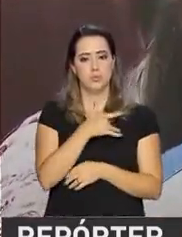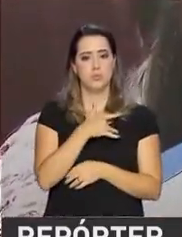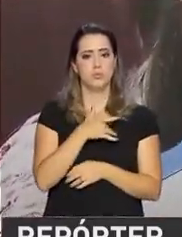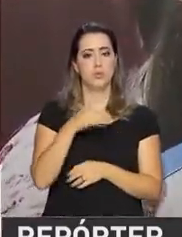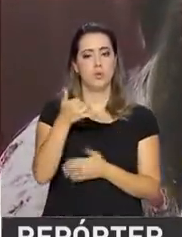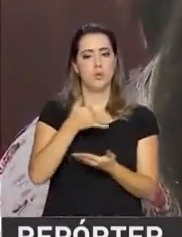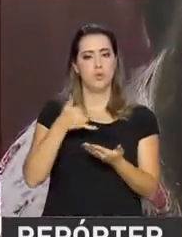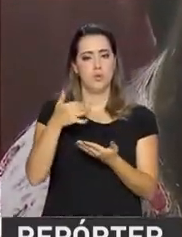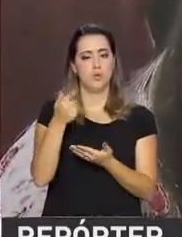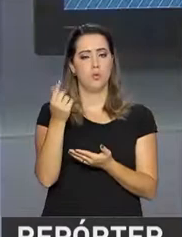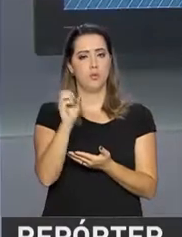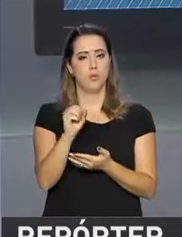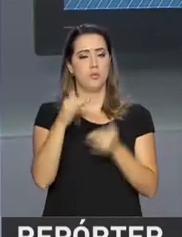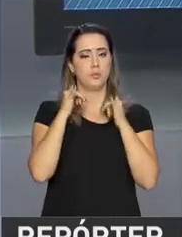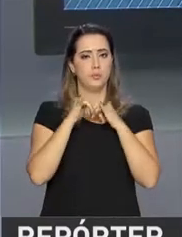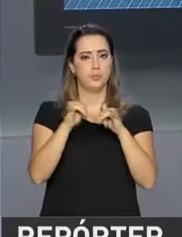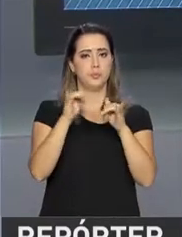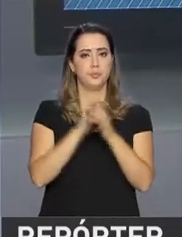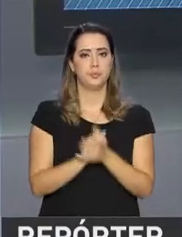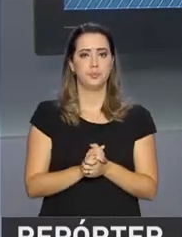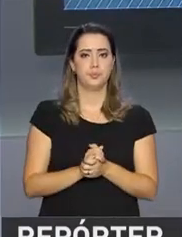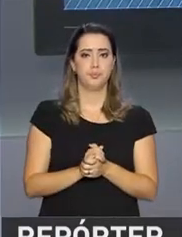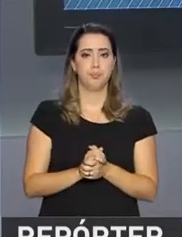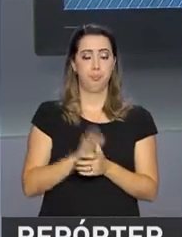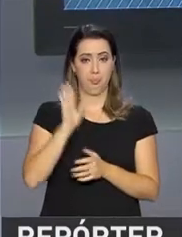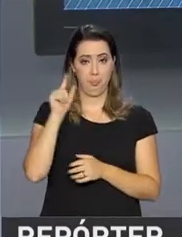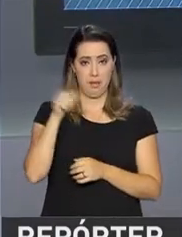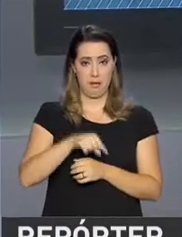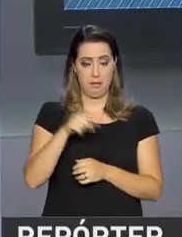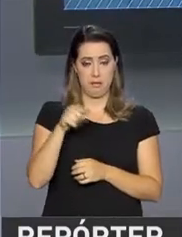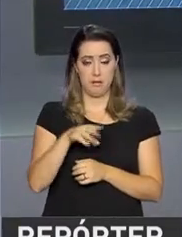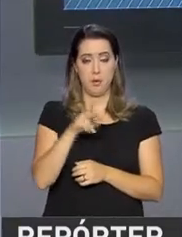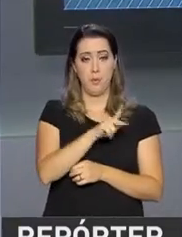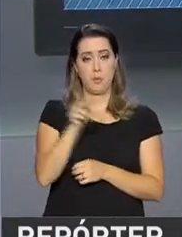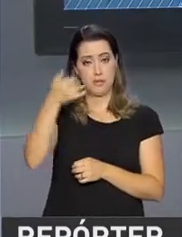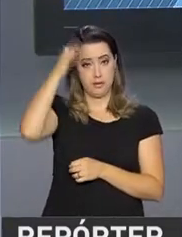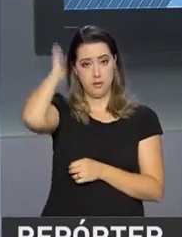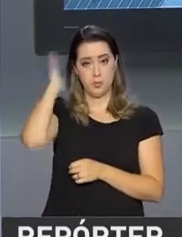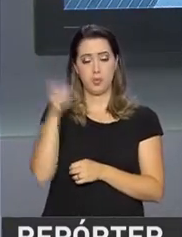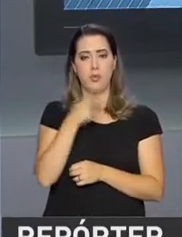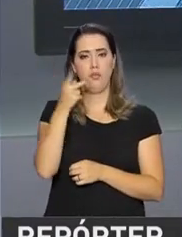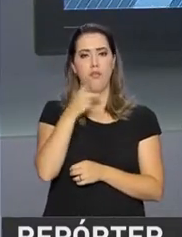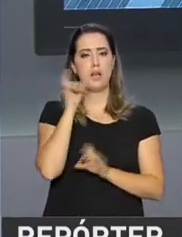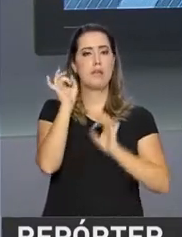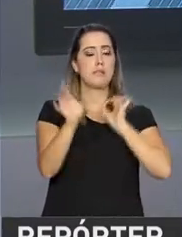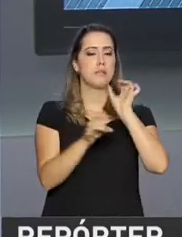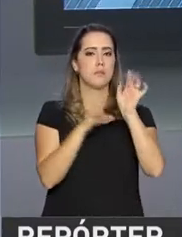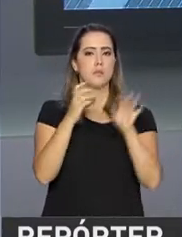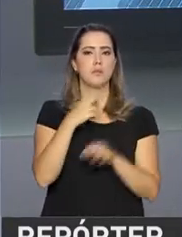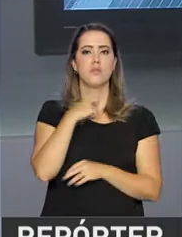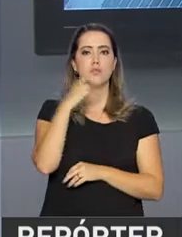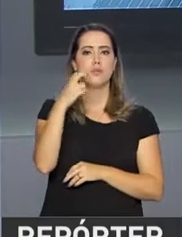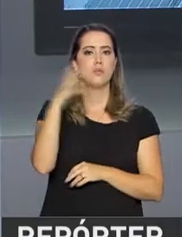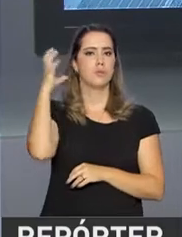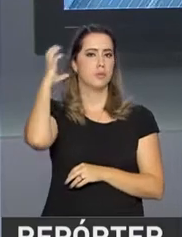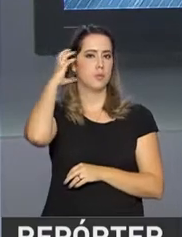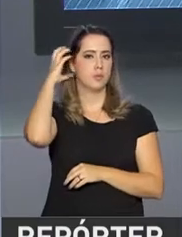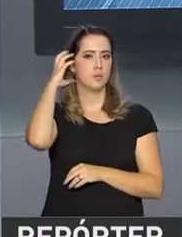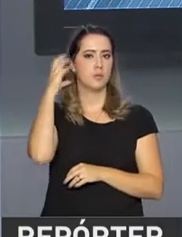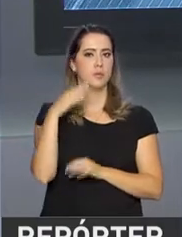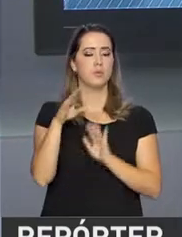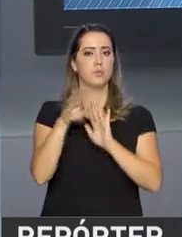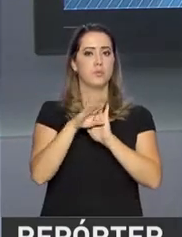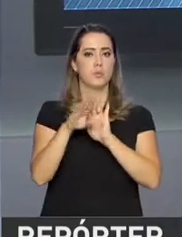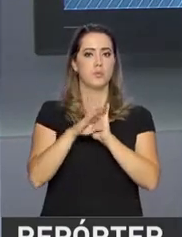ligasse energia e daqui a pouco o presidente michel temer fala com exclusividade ao programa de rádio a voz do brasil